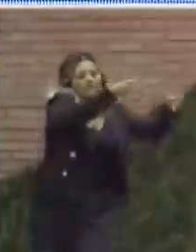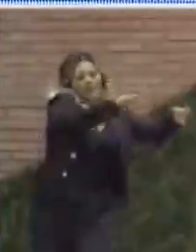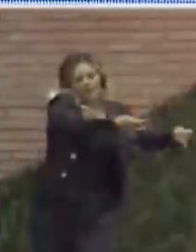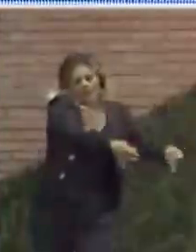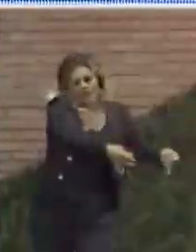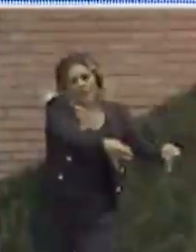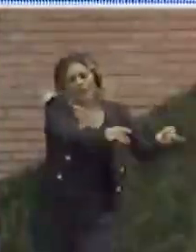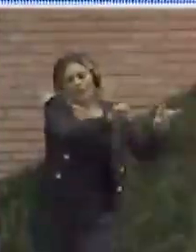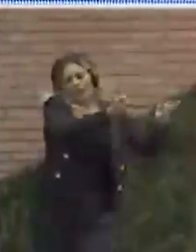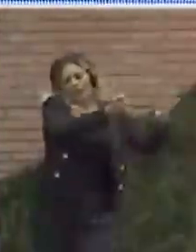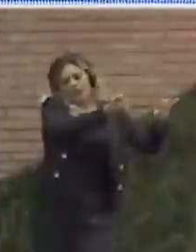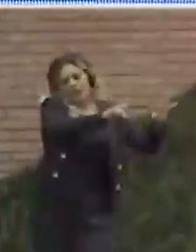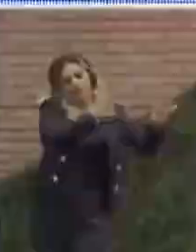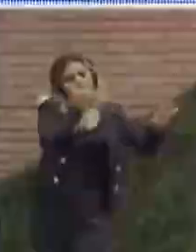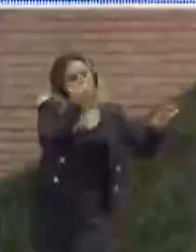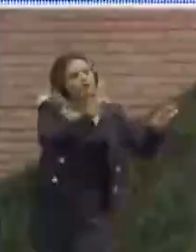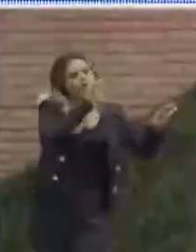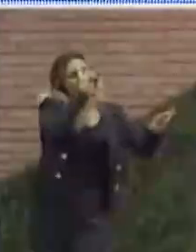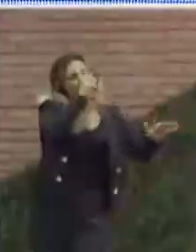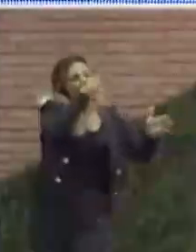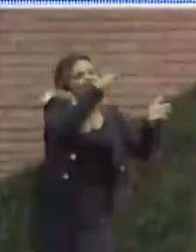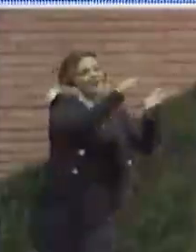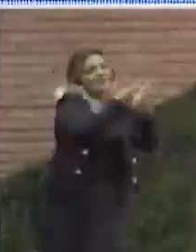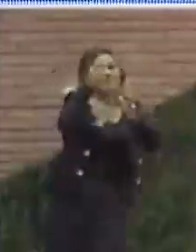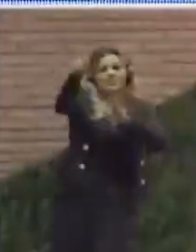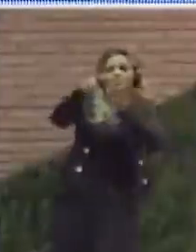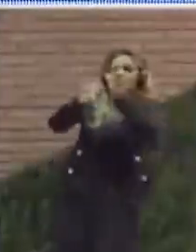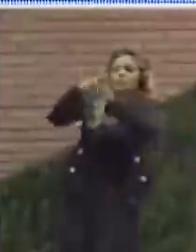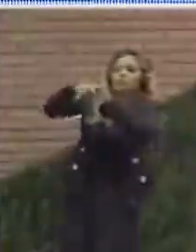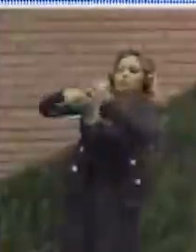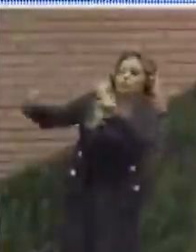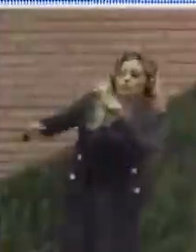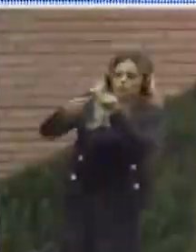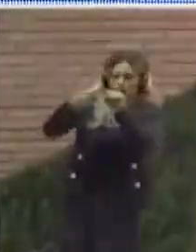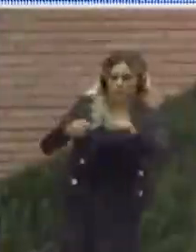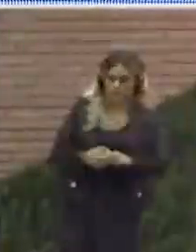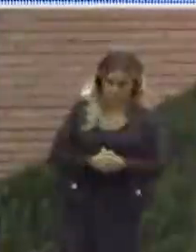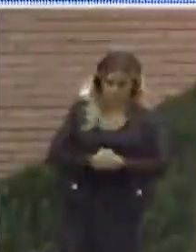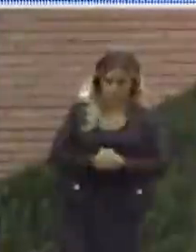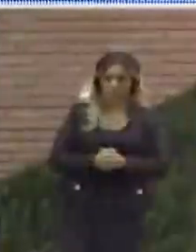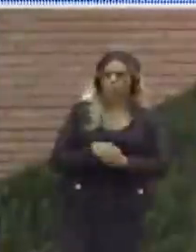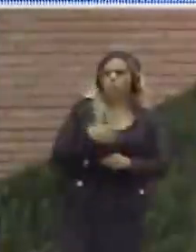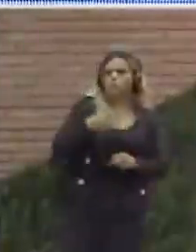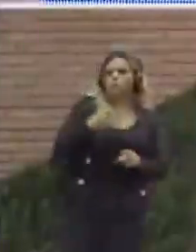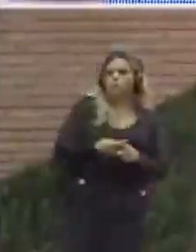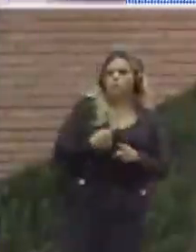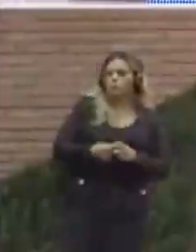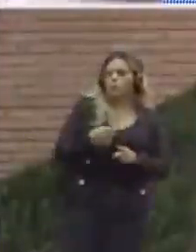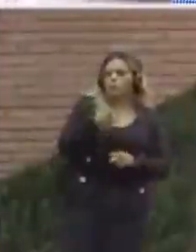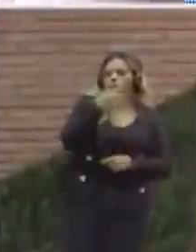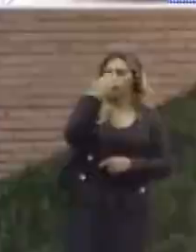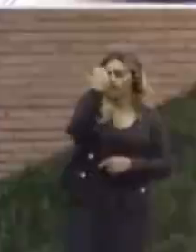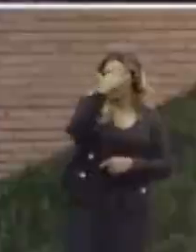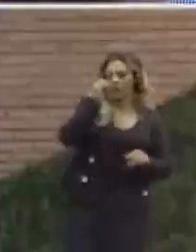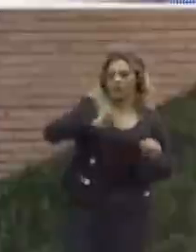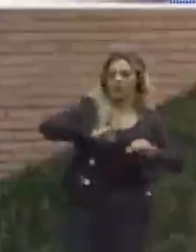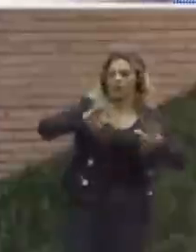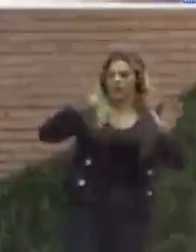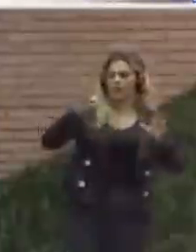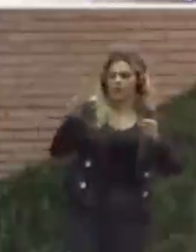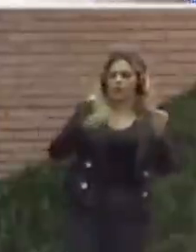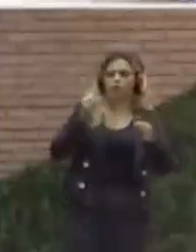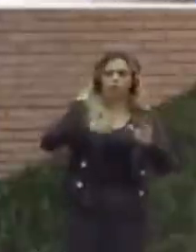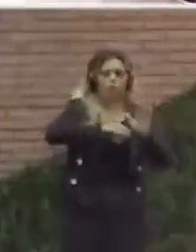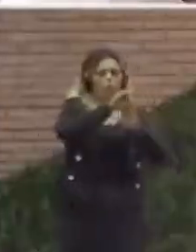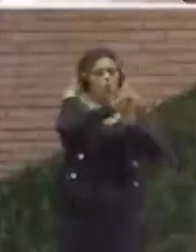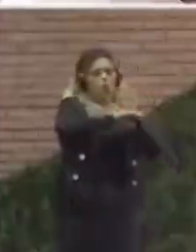são eficientes para determinado tipo de projeto. No momento que você entende, desde do